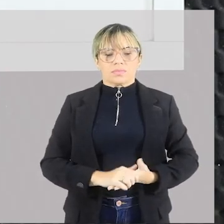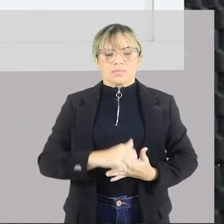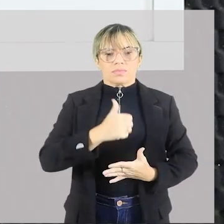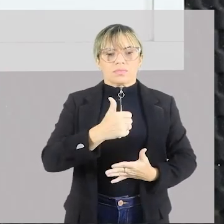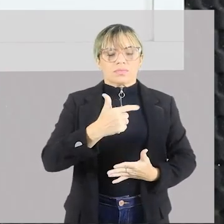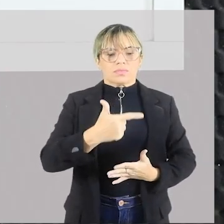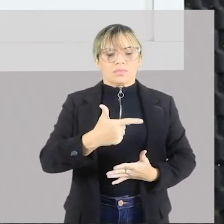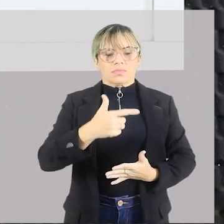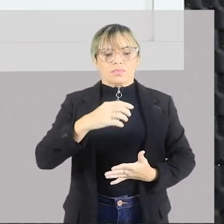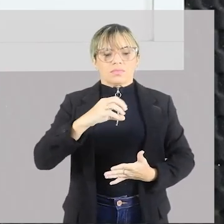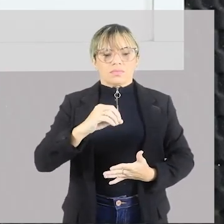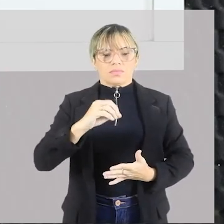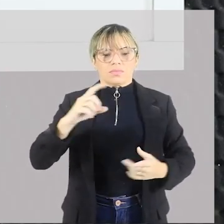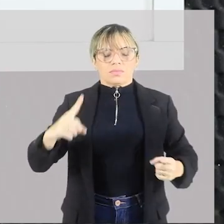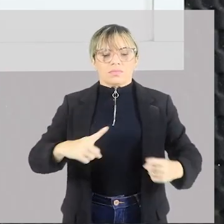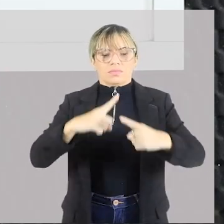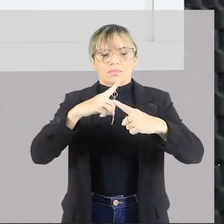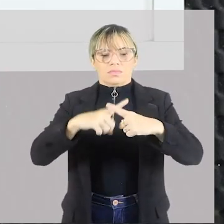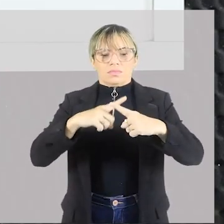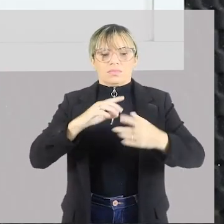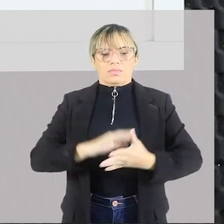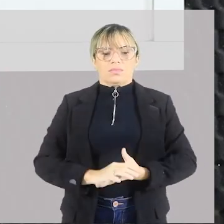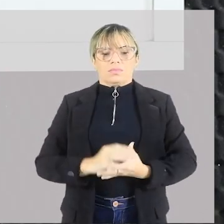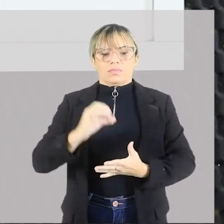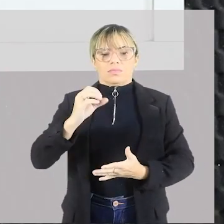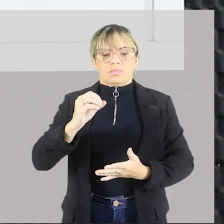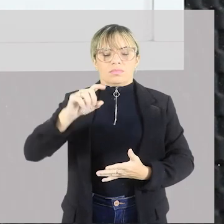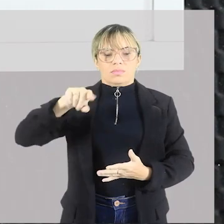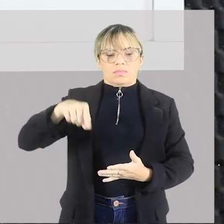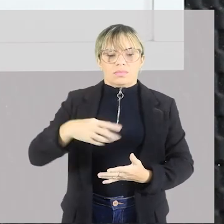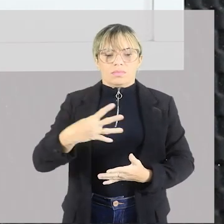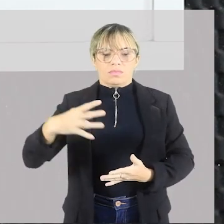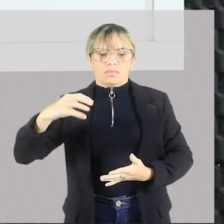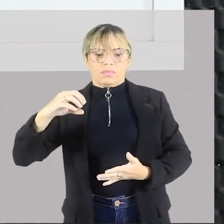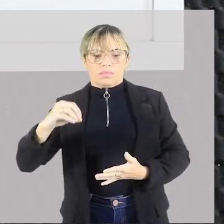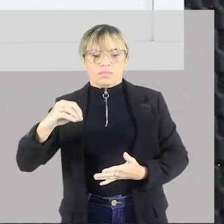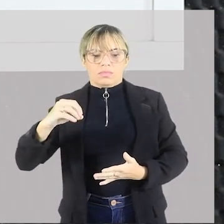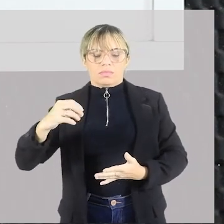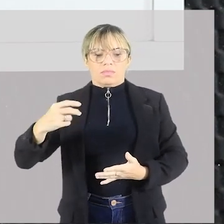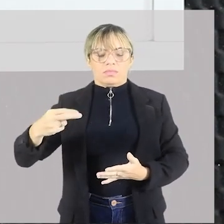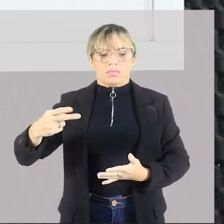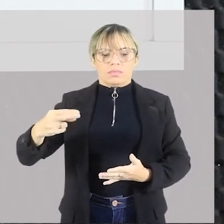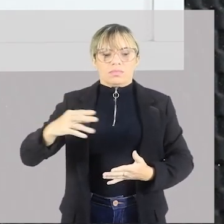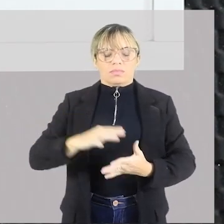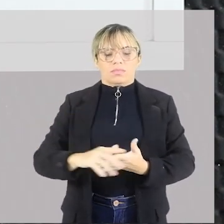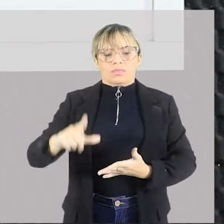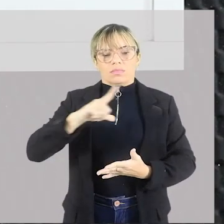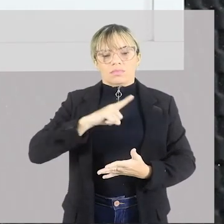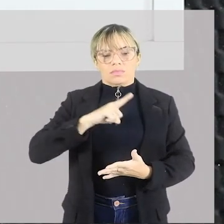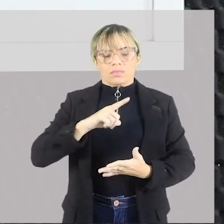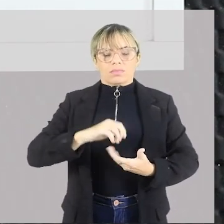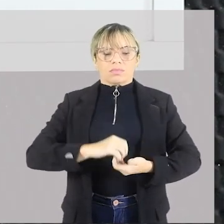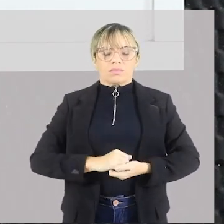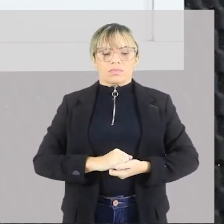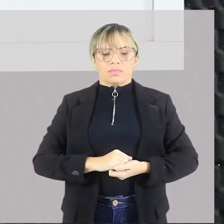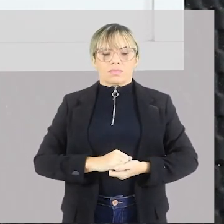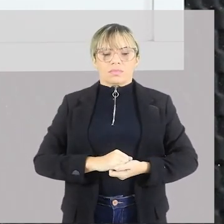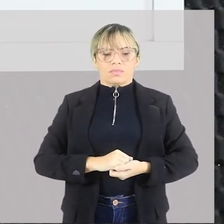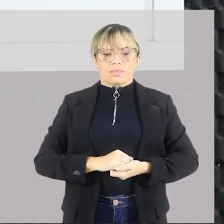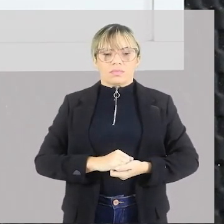ter 120 multiplicado por 0,40 você vai ter aqui no caso